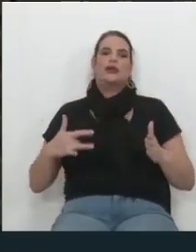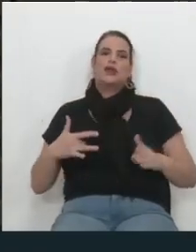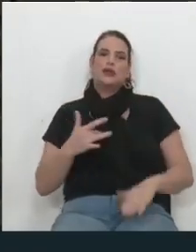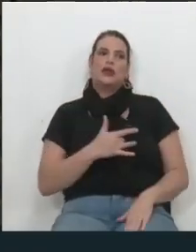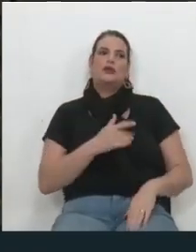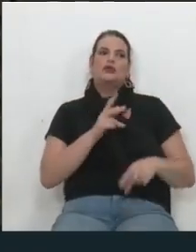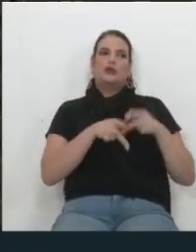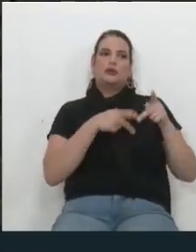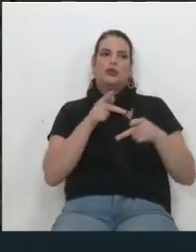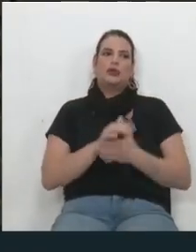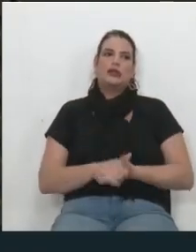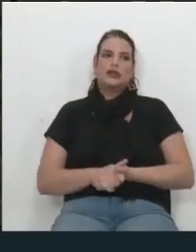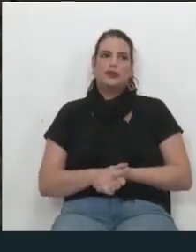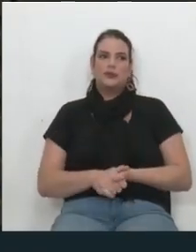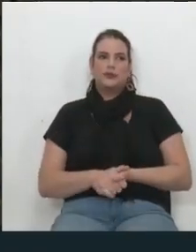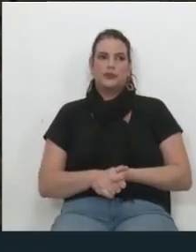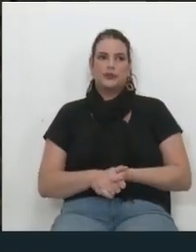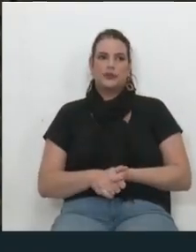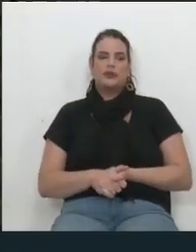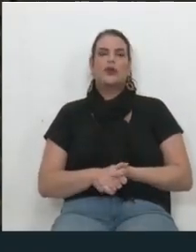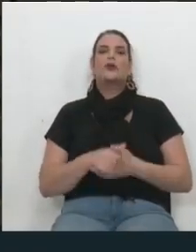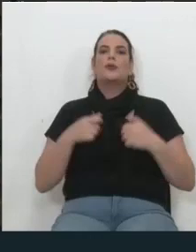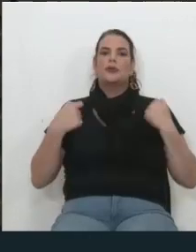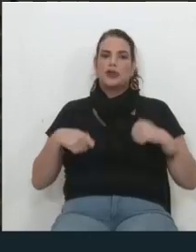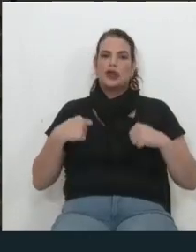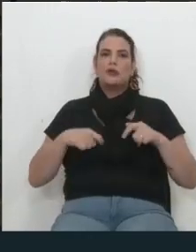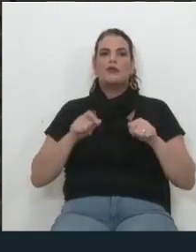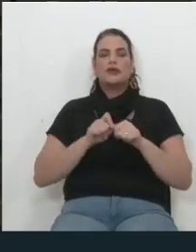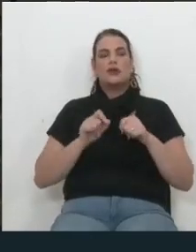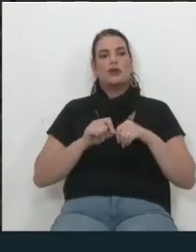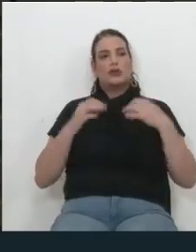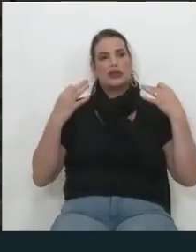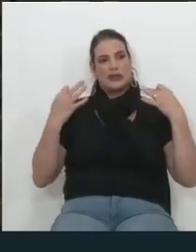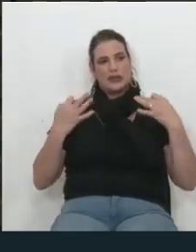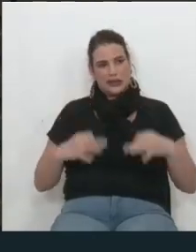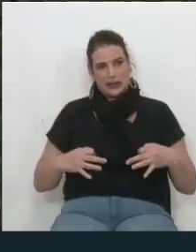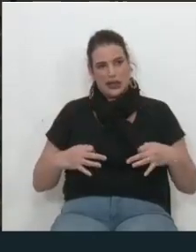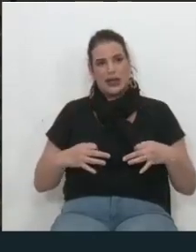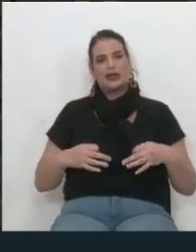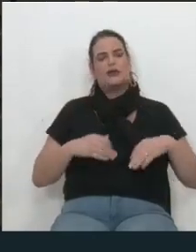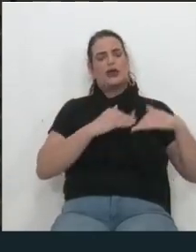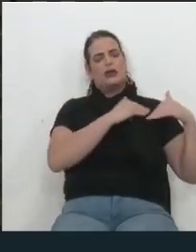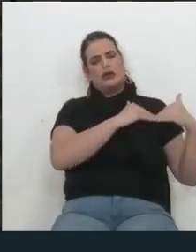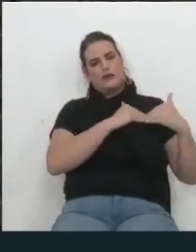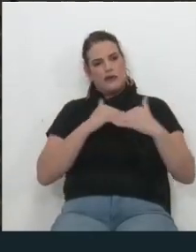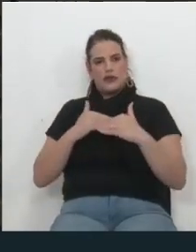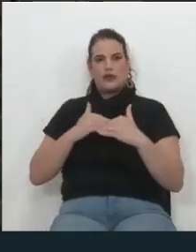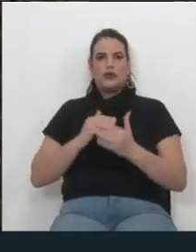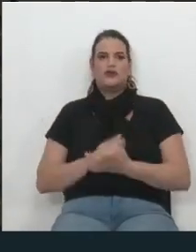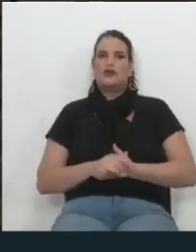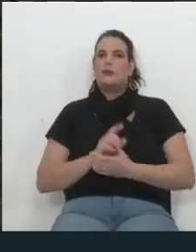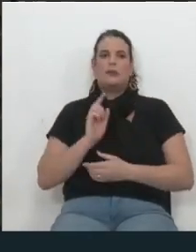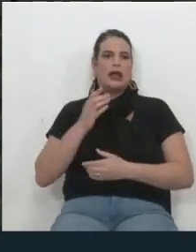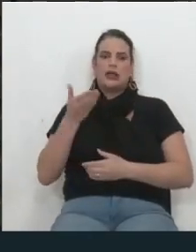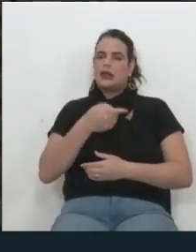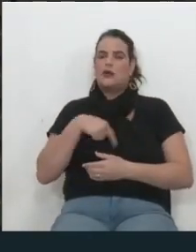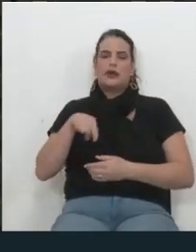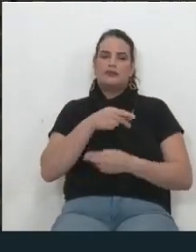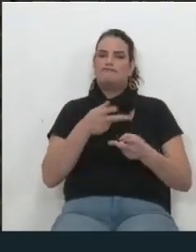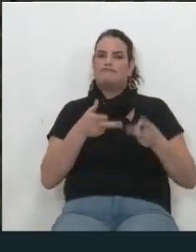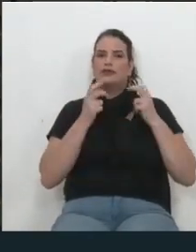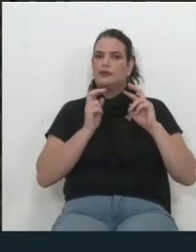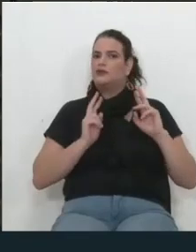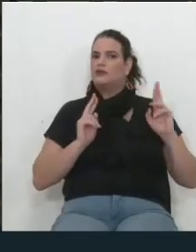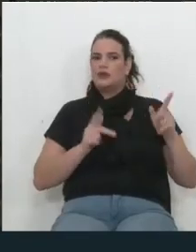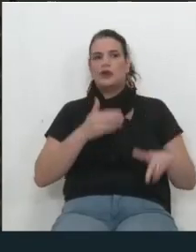população, como deveria fazer, de forma correta, de forma eficiente, mas não é isso que a gente observa. A